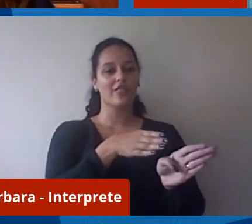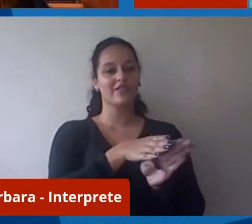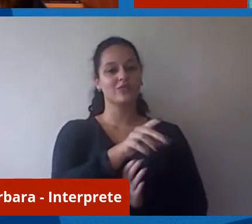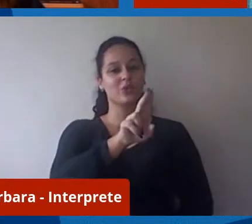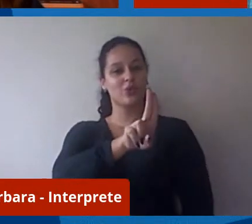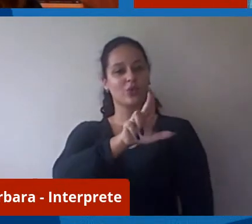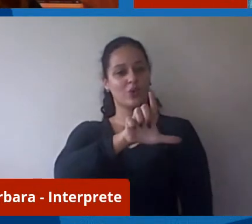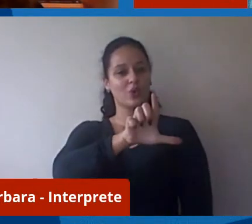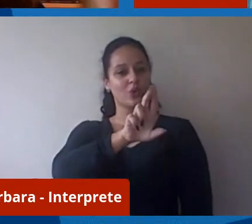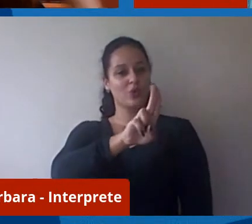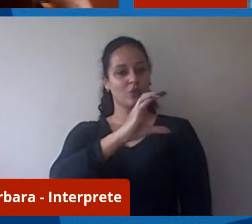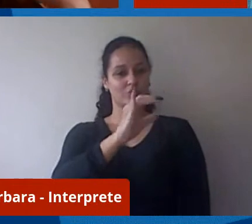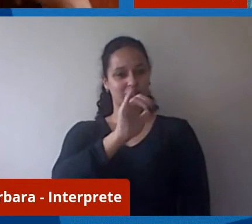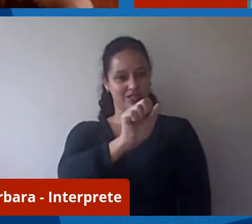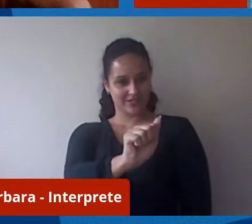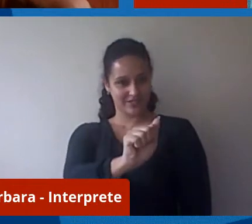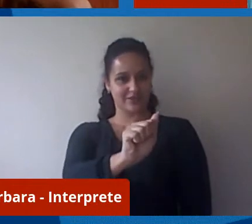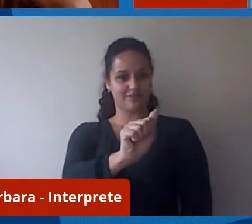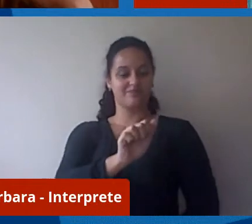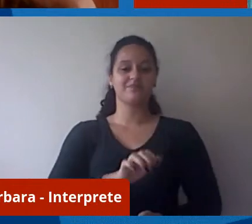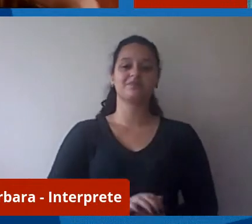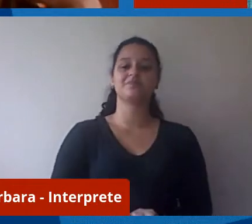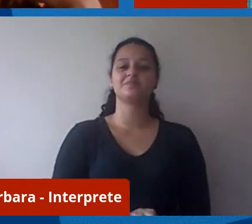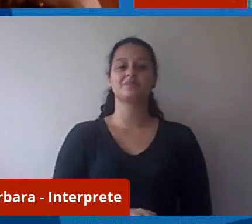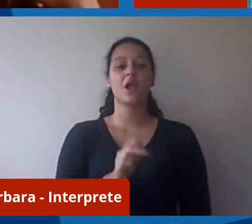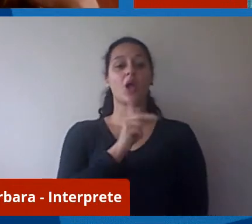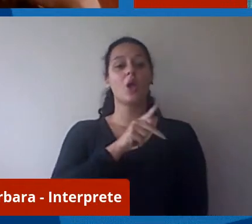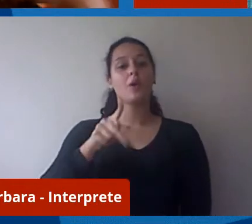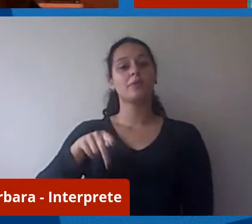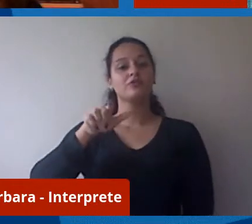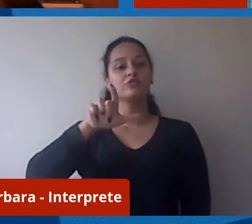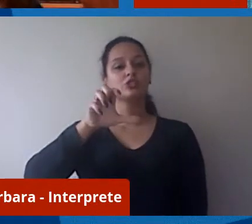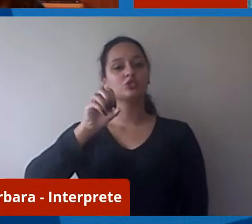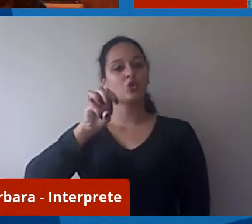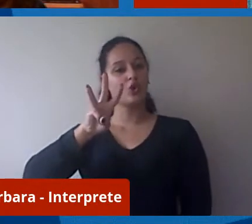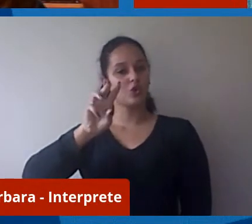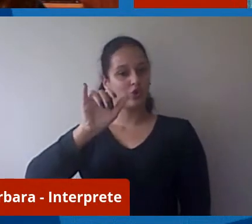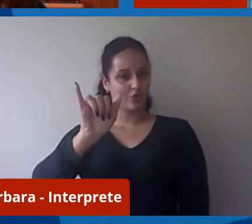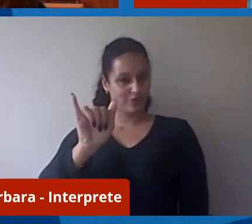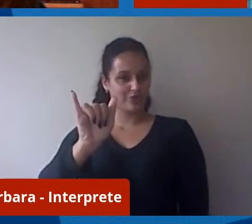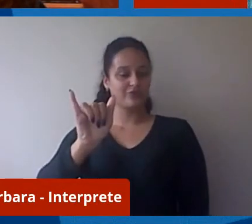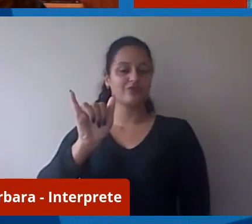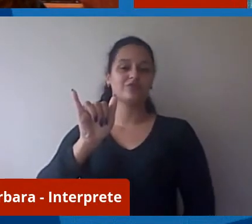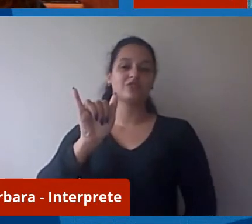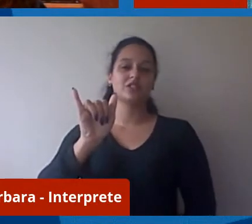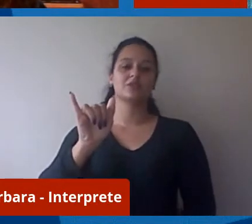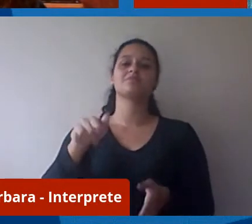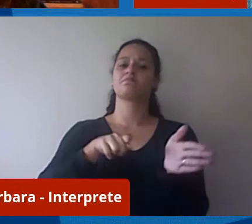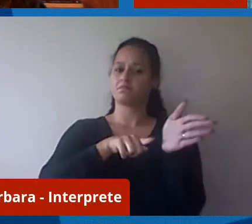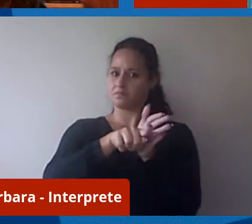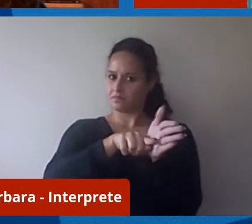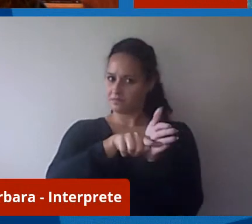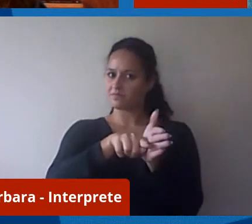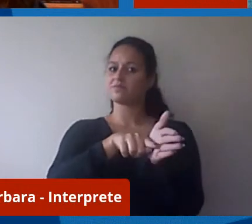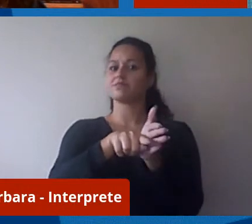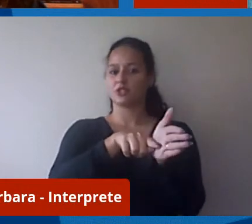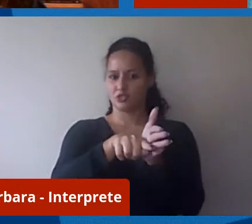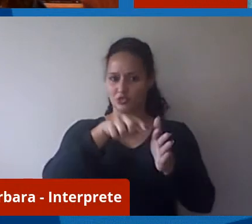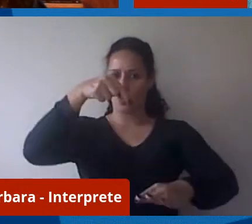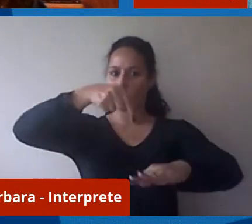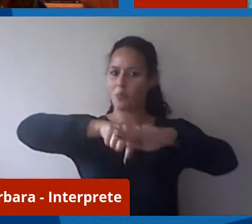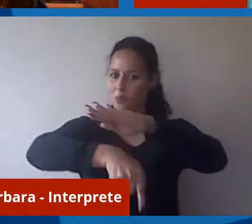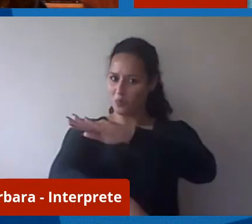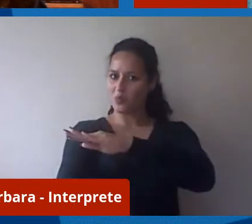O professor Lovi é considerado um dos maiores pesquisadores das obras de Karl Marx, Leon